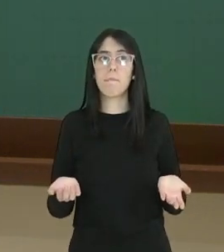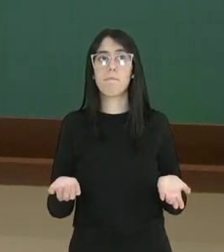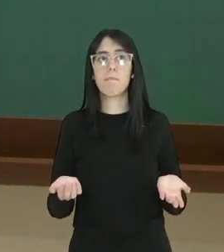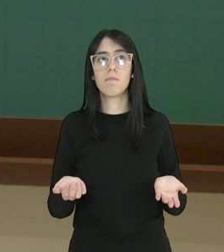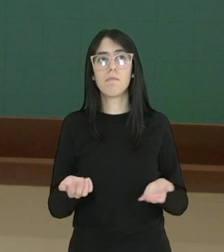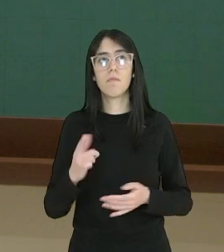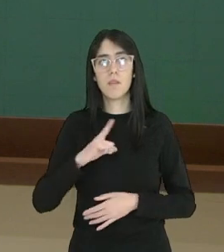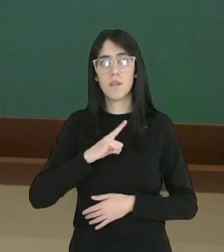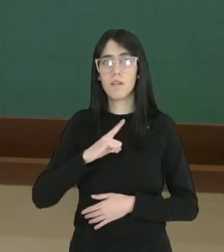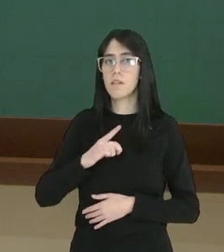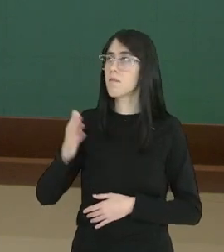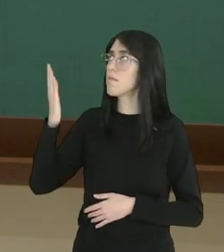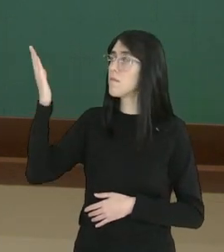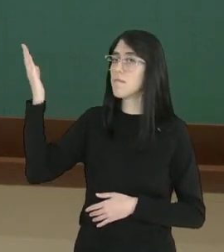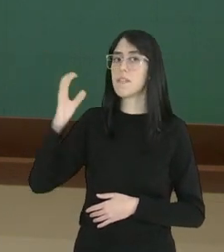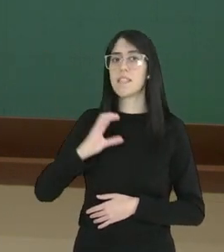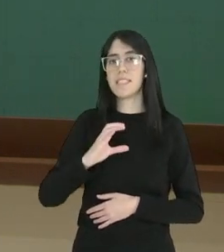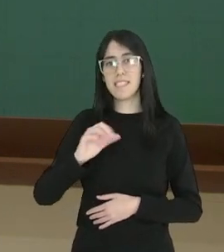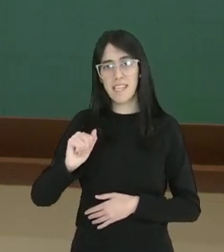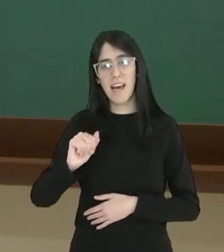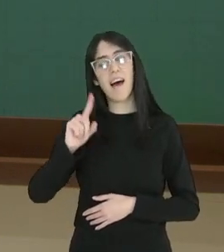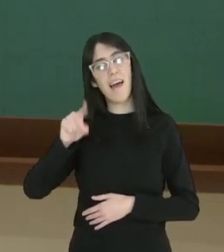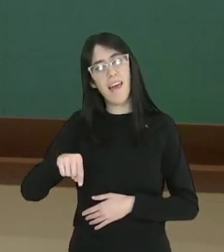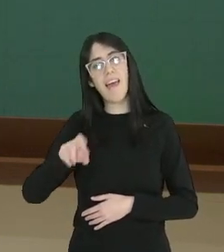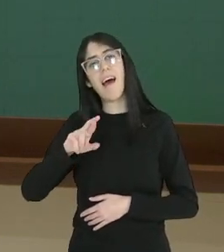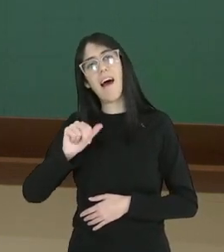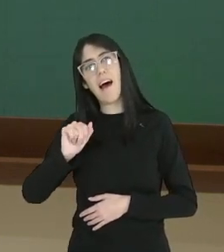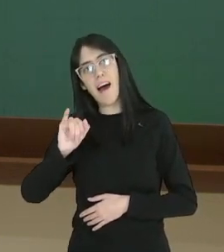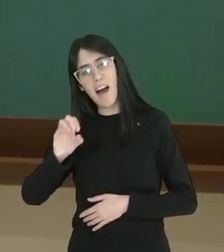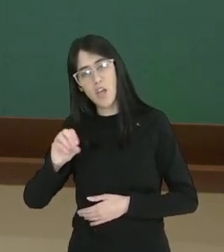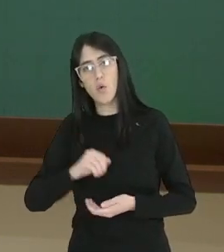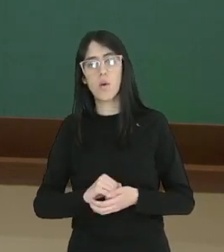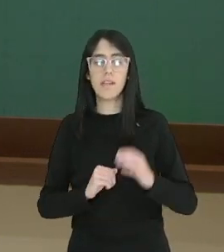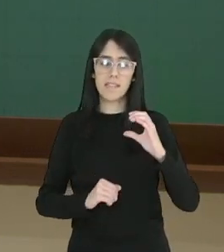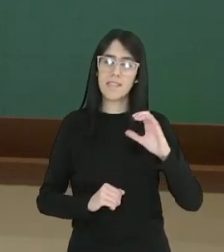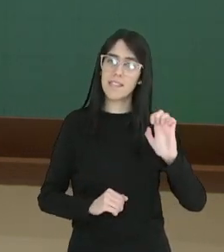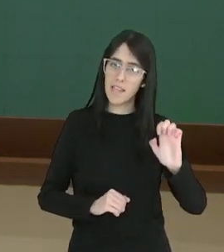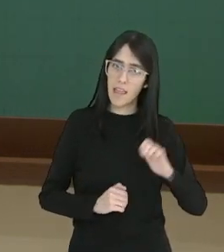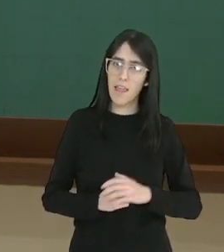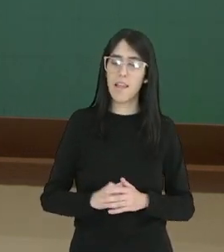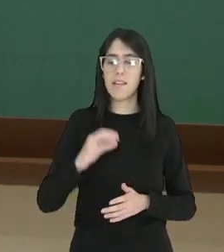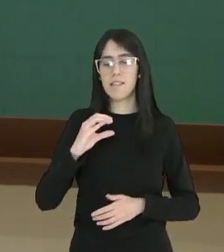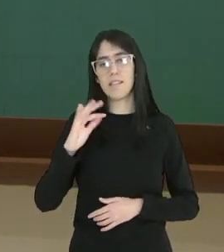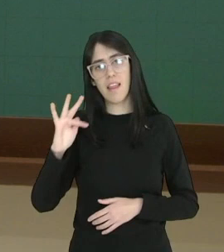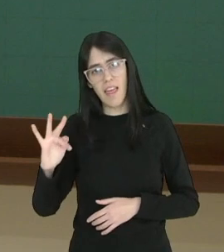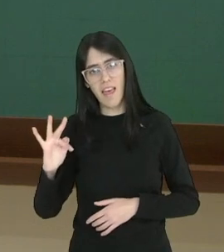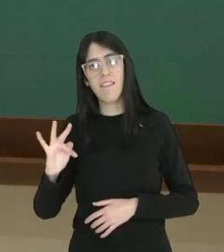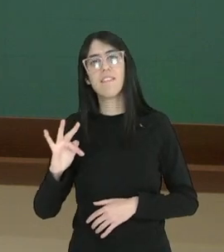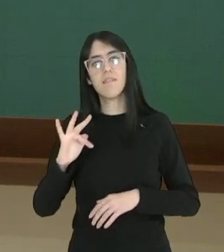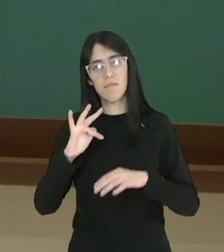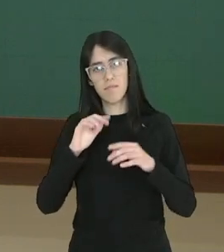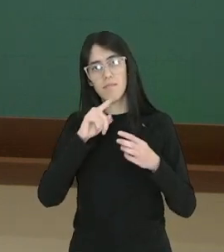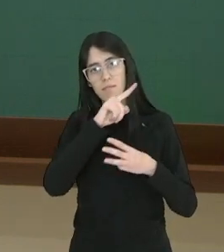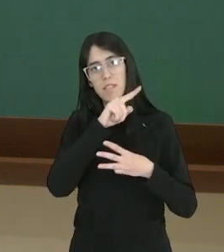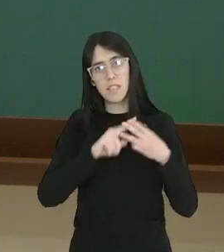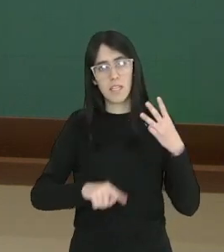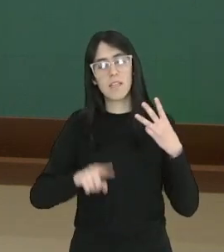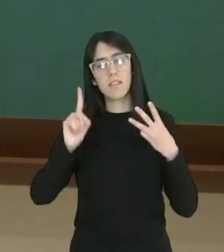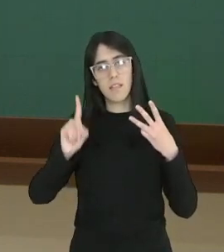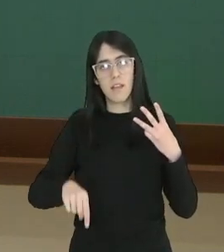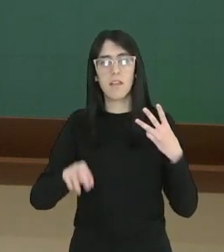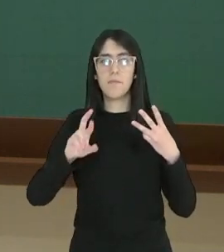um raio, CA é outro raio e CF é outro raio. Então,